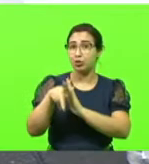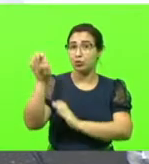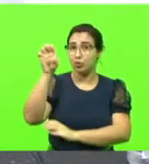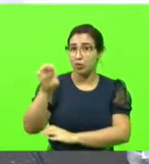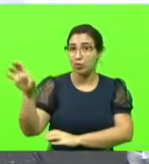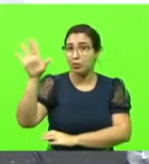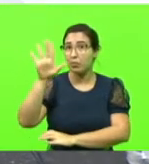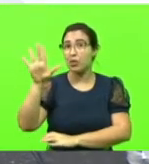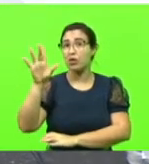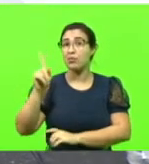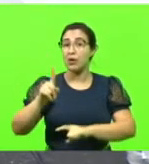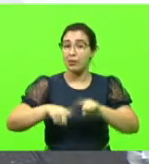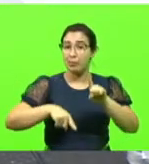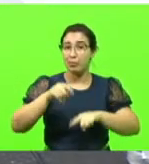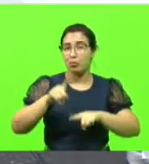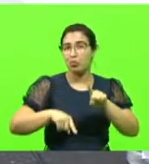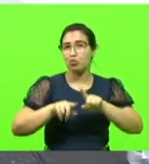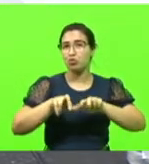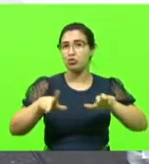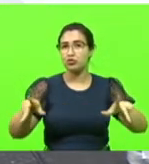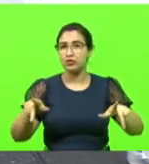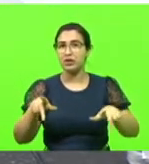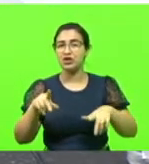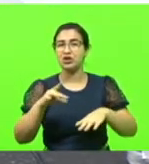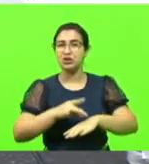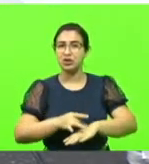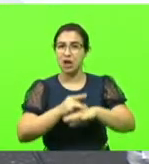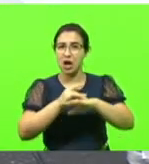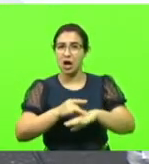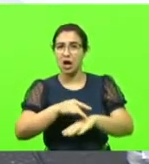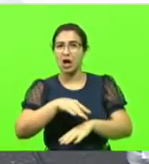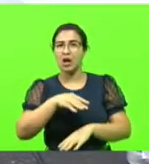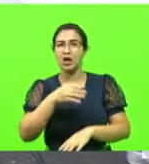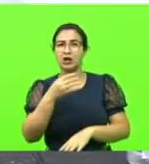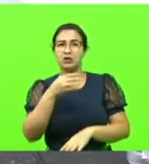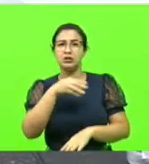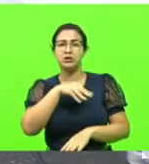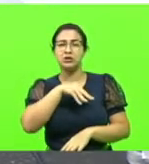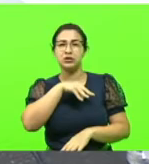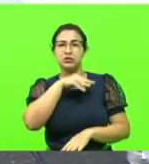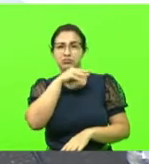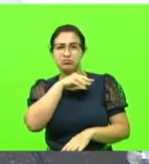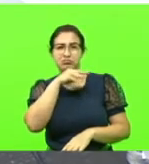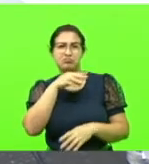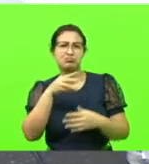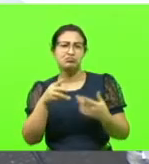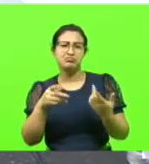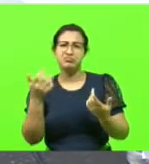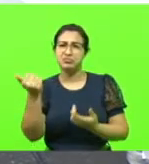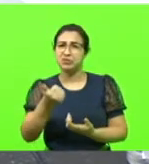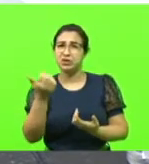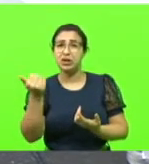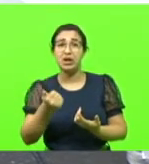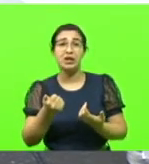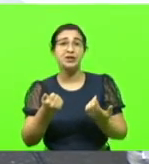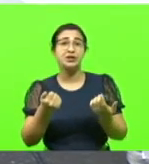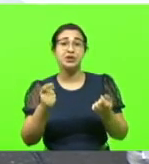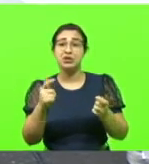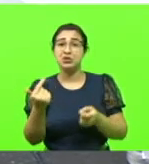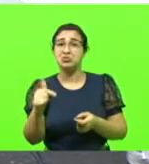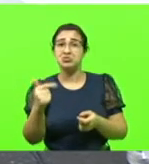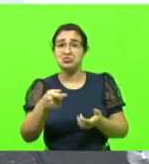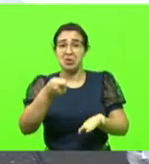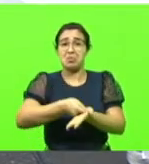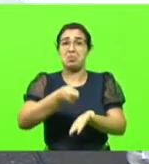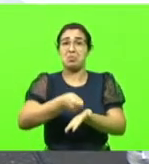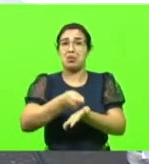os produtos embutidos da carne suína, os produtos industrializados do leite, que não tem as